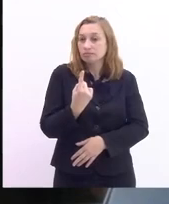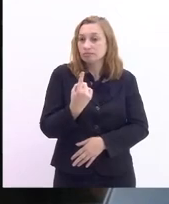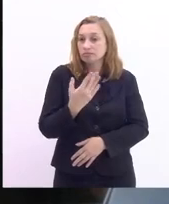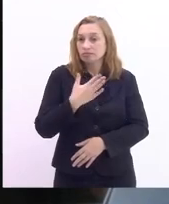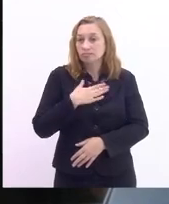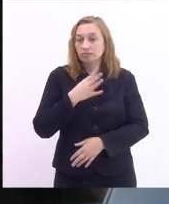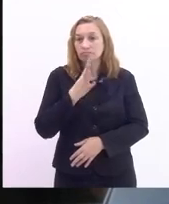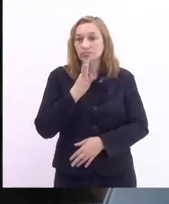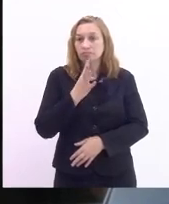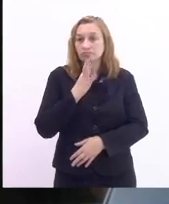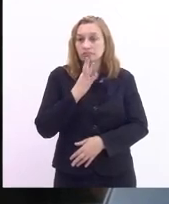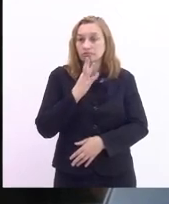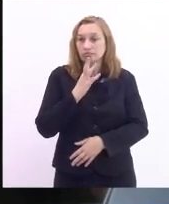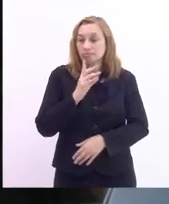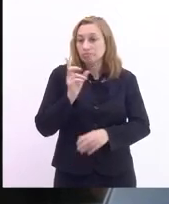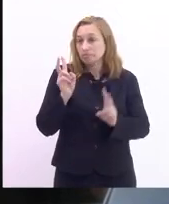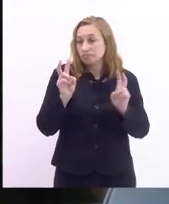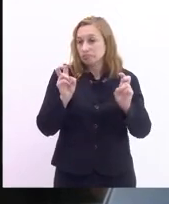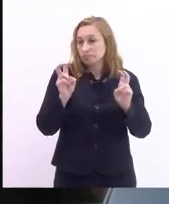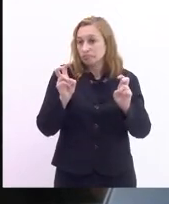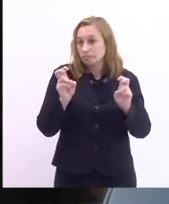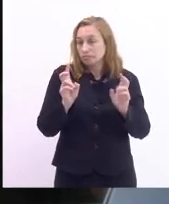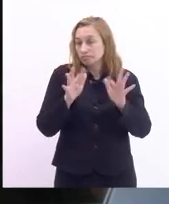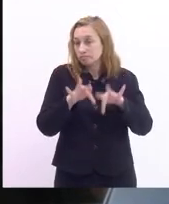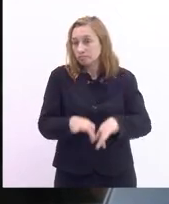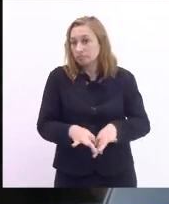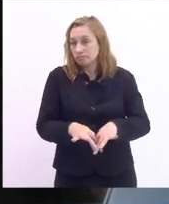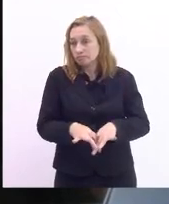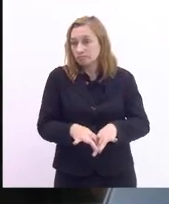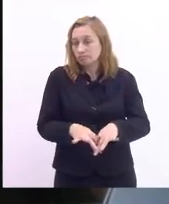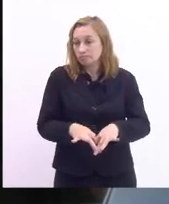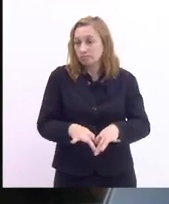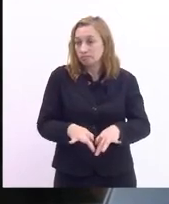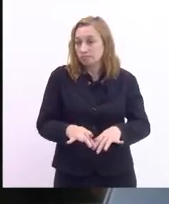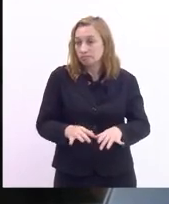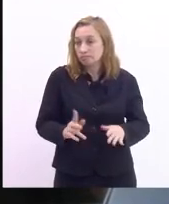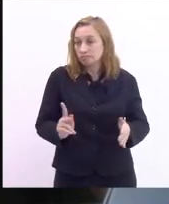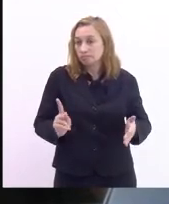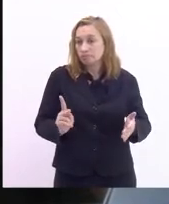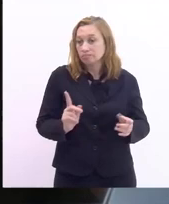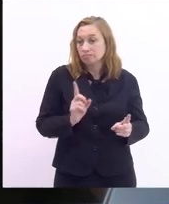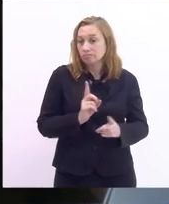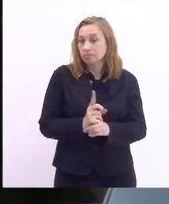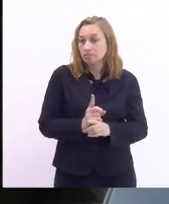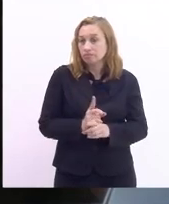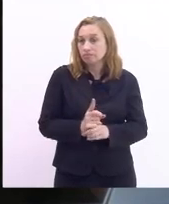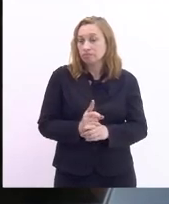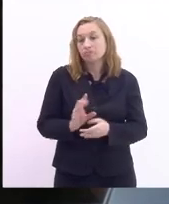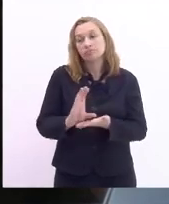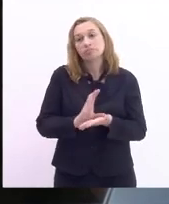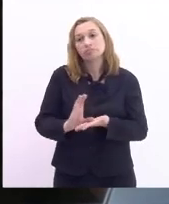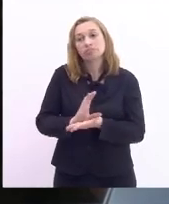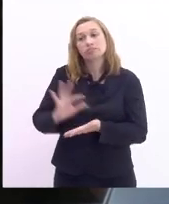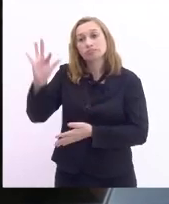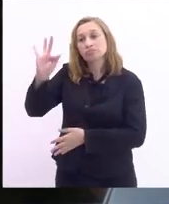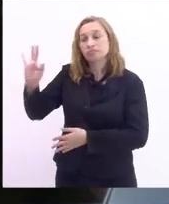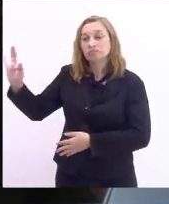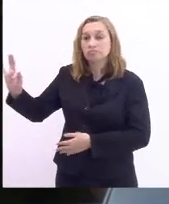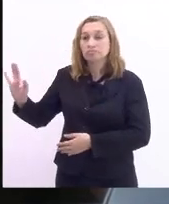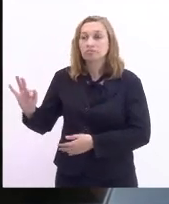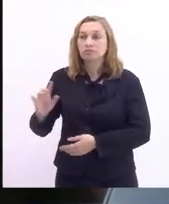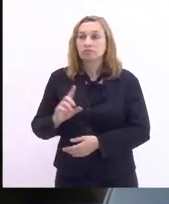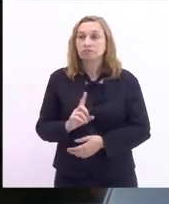ver é matéria vencida de uma ação superveniente que se encontra no Conselho Federal e de que